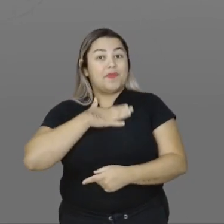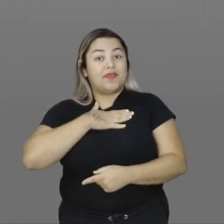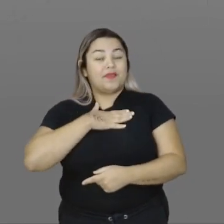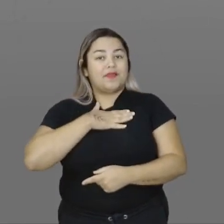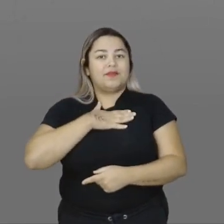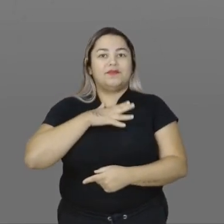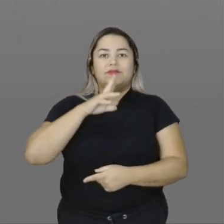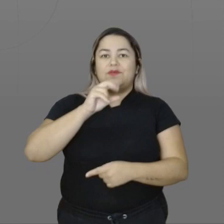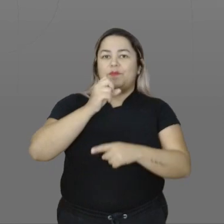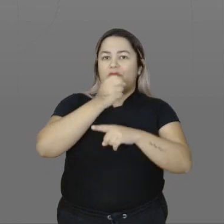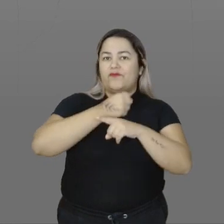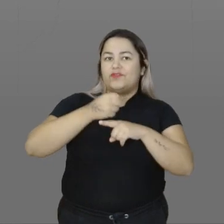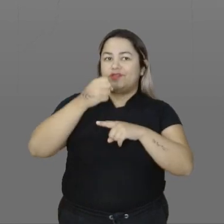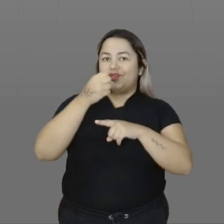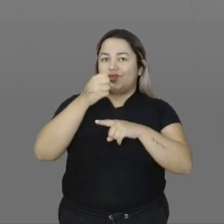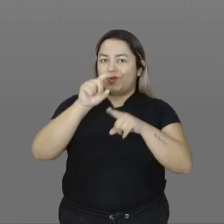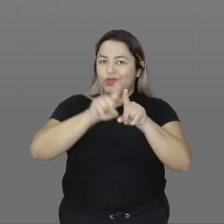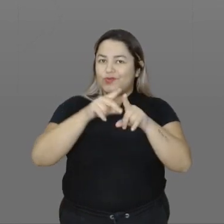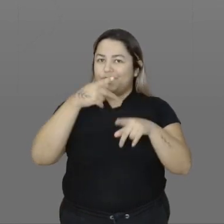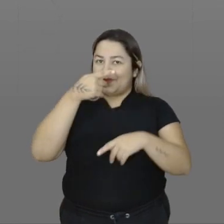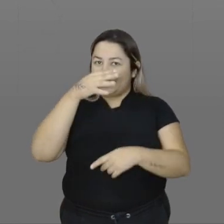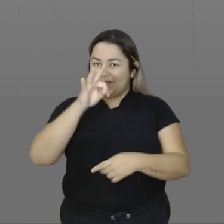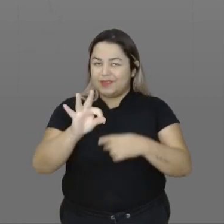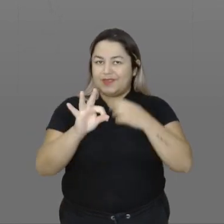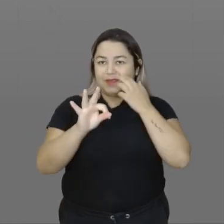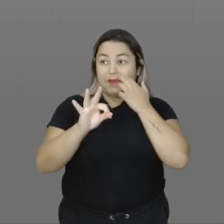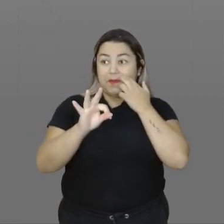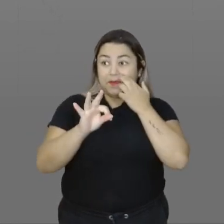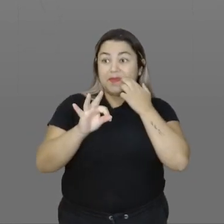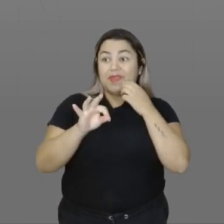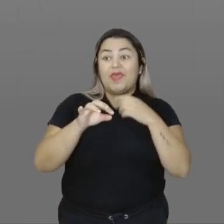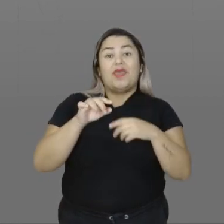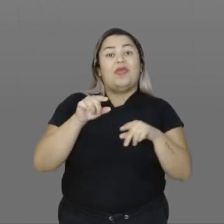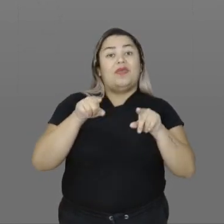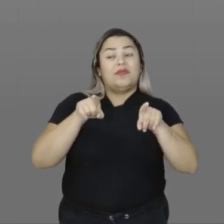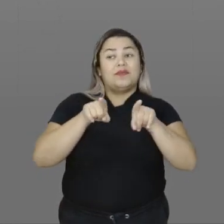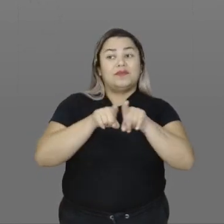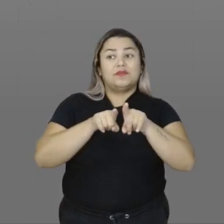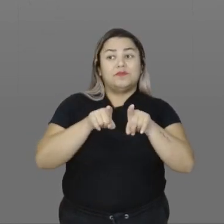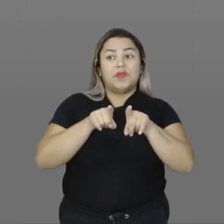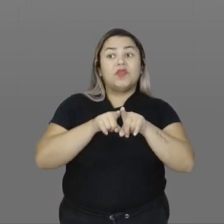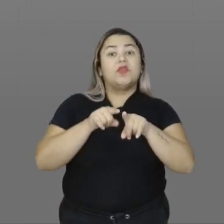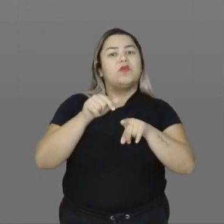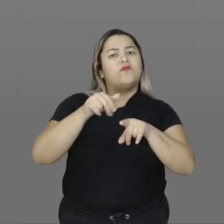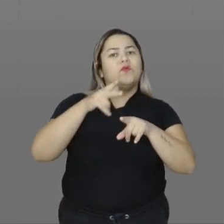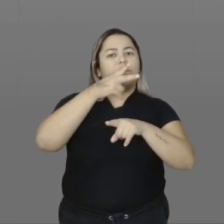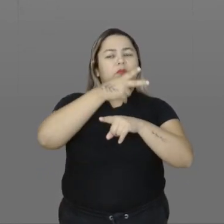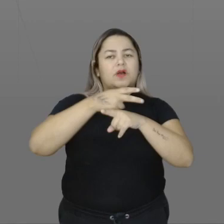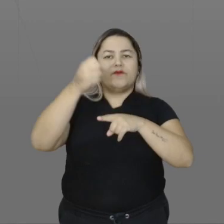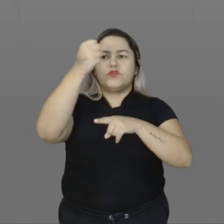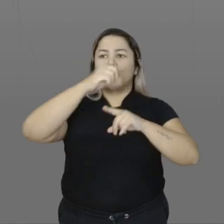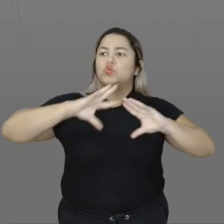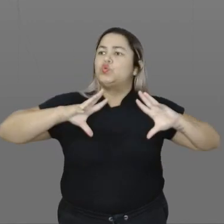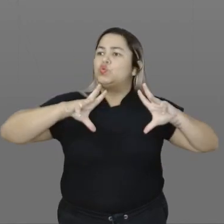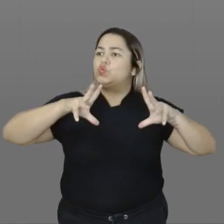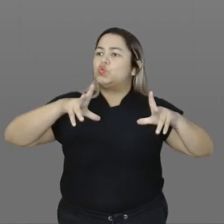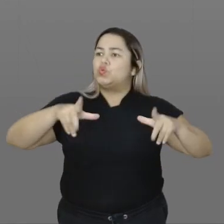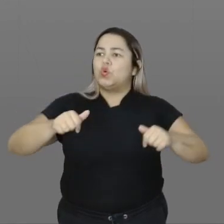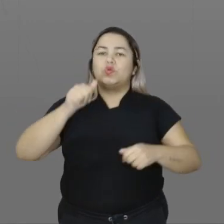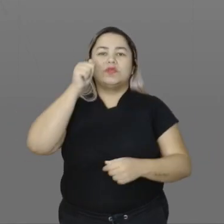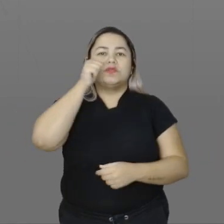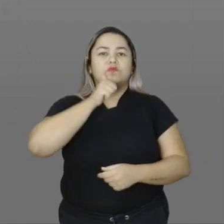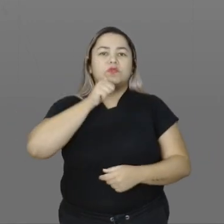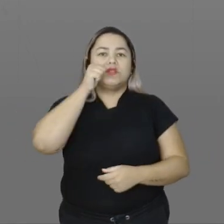não é uma vitória só do PT, essa foi uma vitória de todas as mulheres